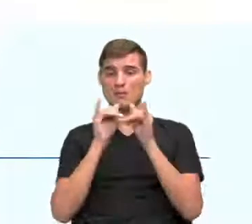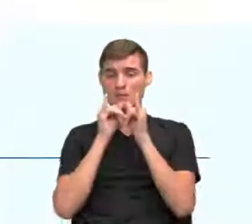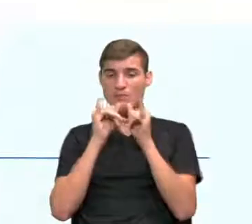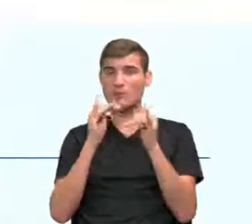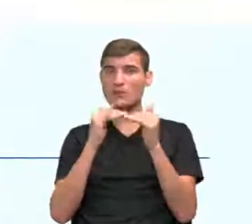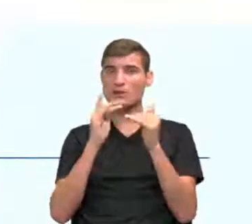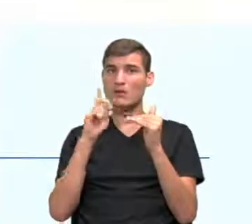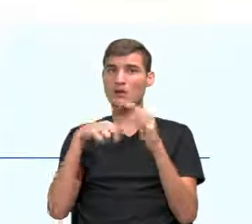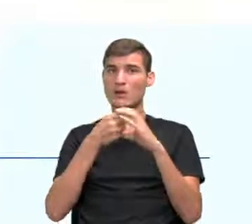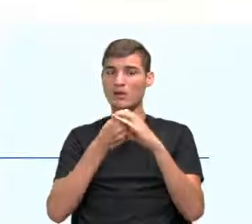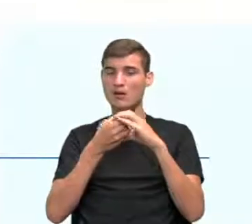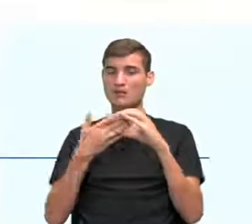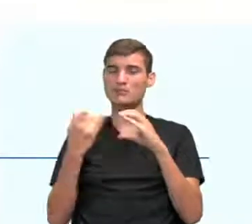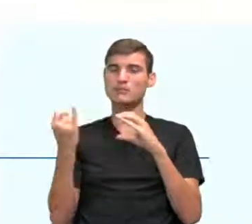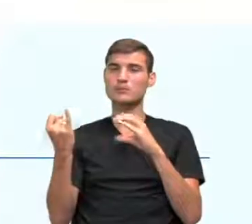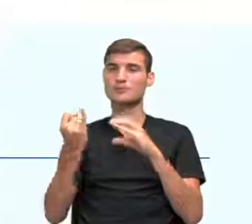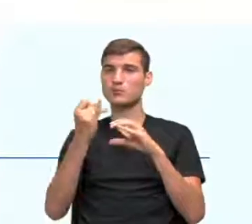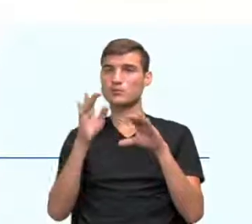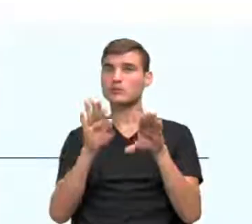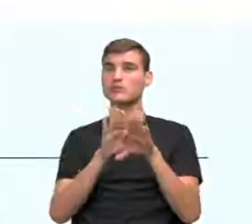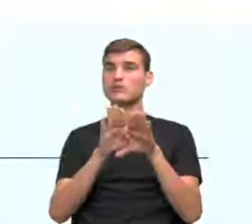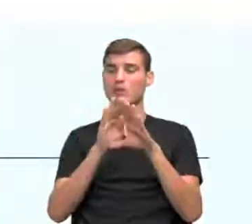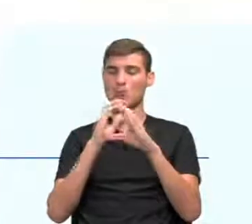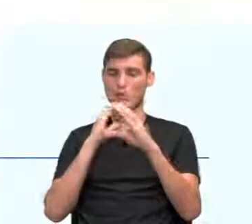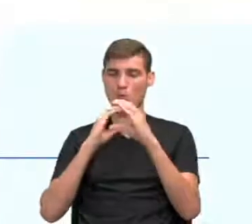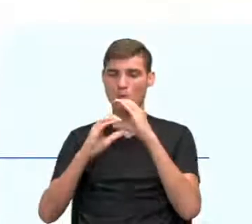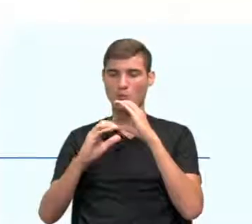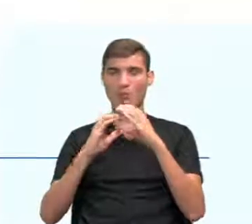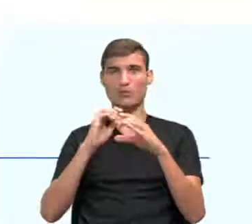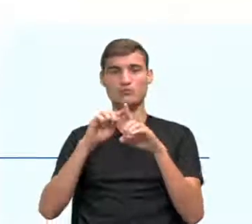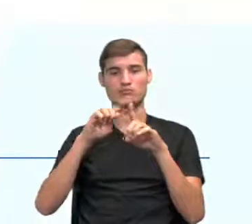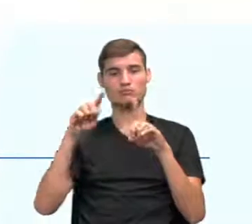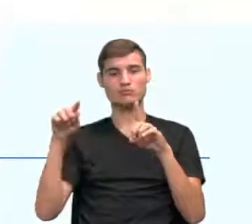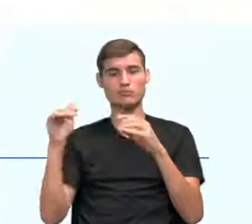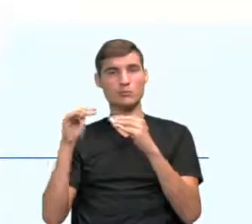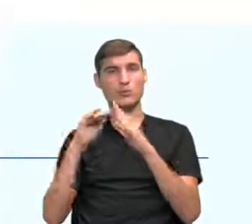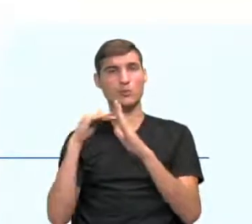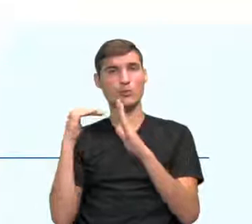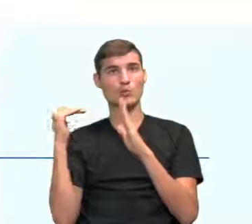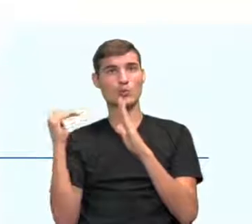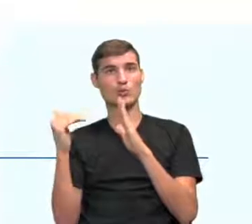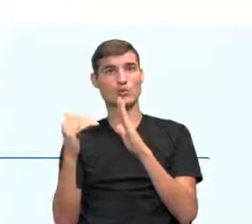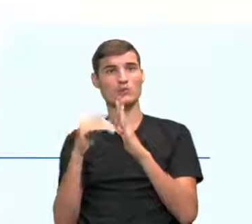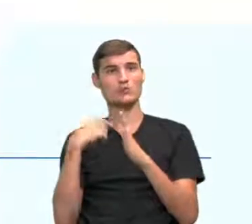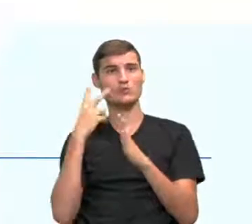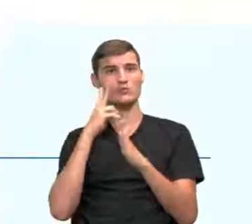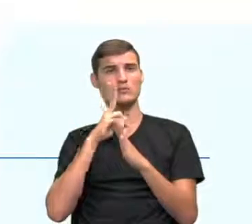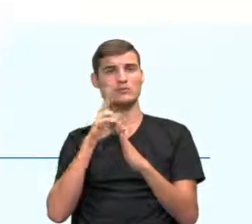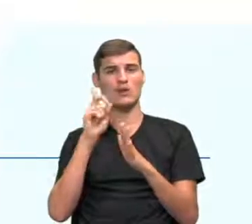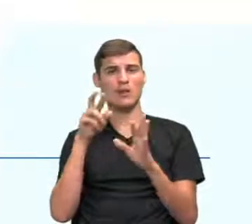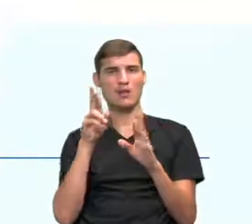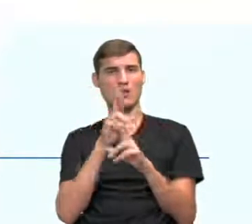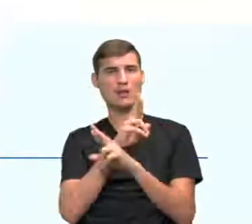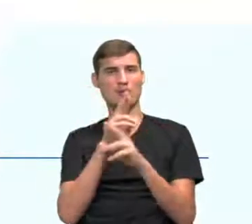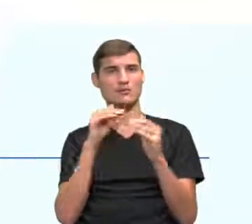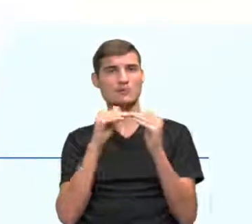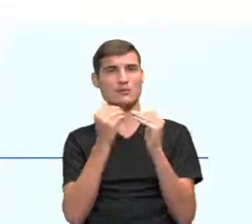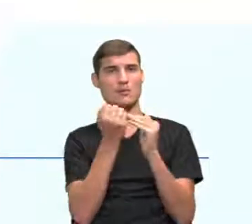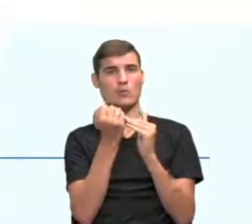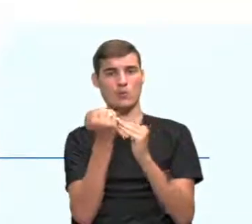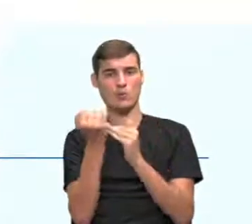é uma característica muito importante de toda comunicação, de toda onda. A gente consegue relacionar a